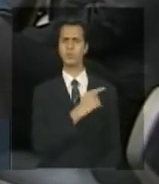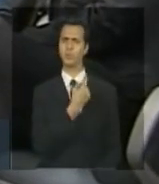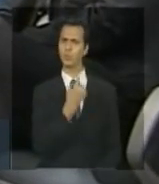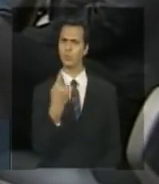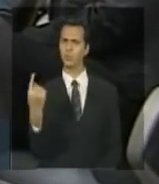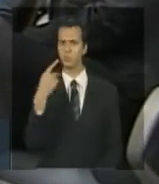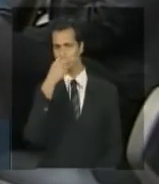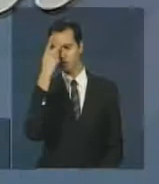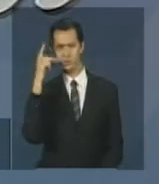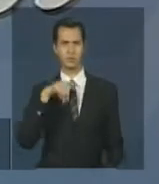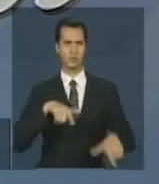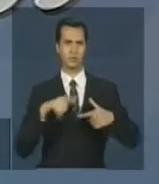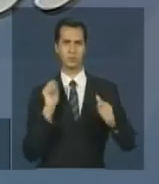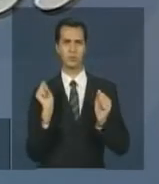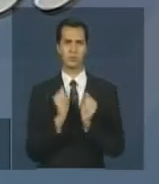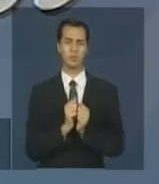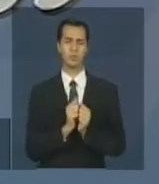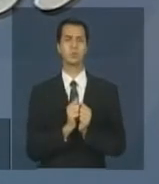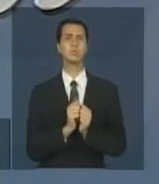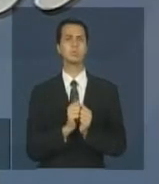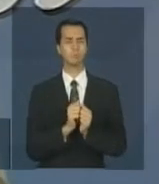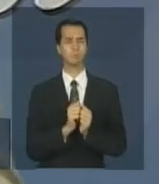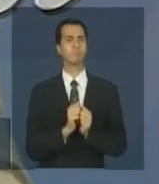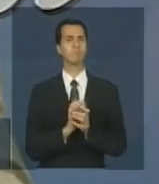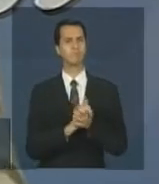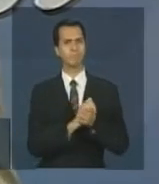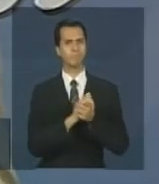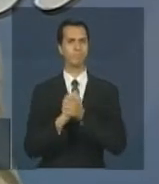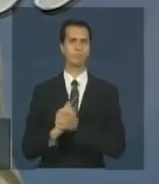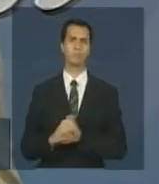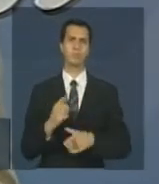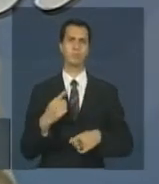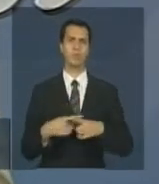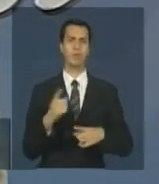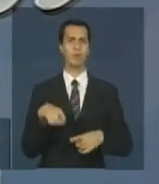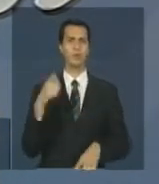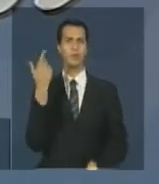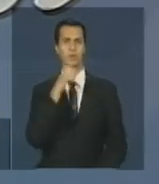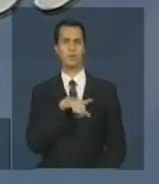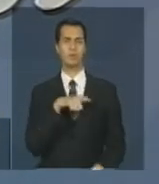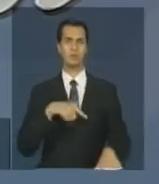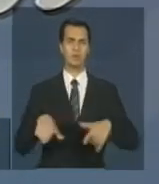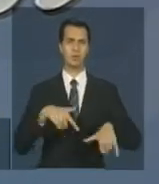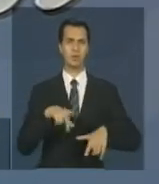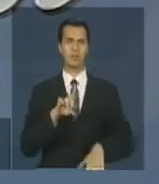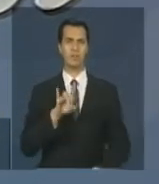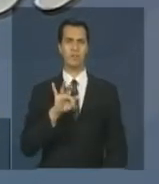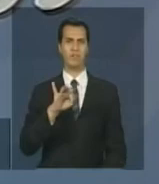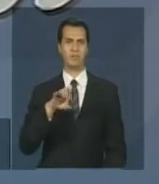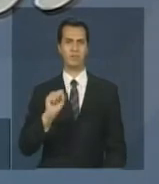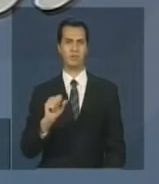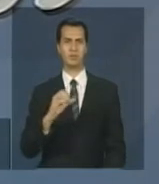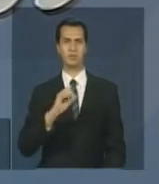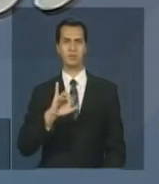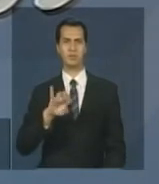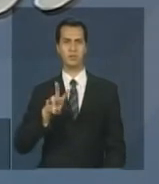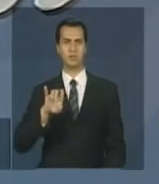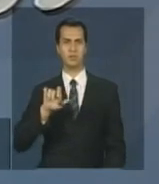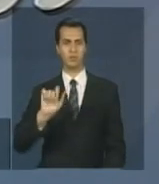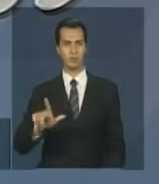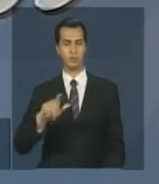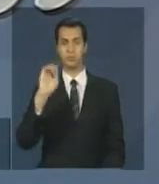que estão aqui porque na prática é Quem opera a defesa civil no Brasil Então a gente tem a oportunidade de estar com